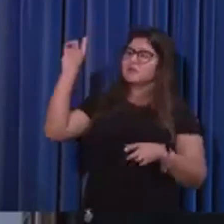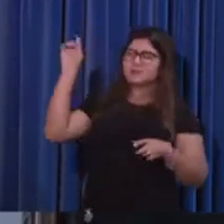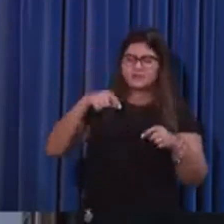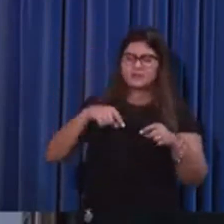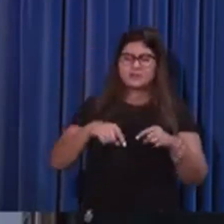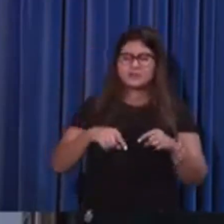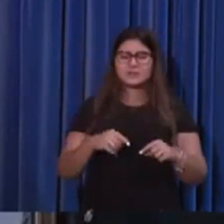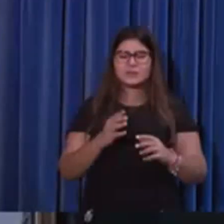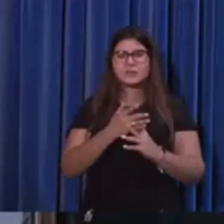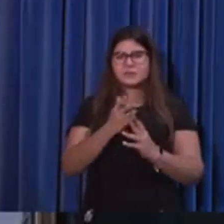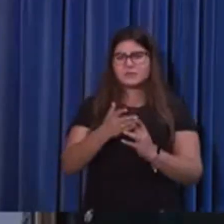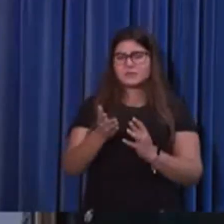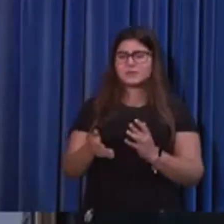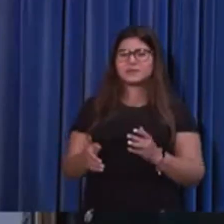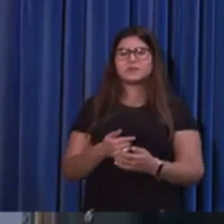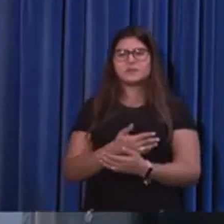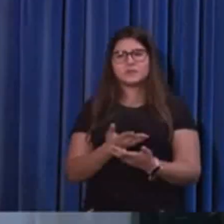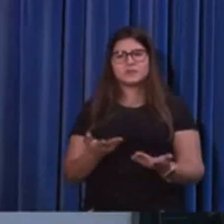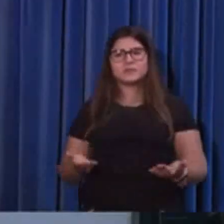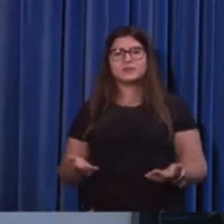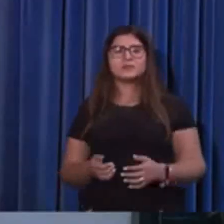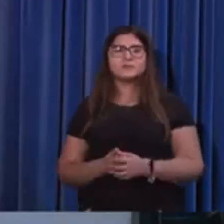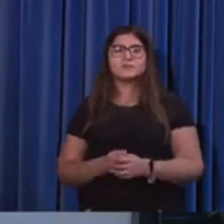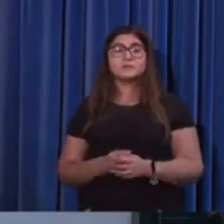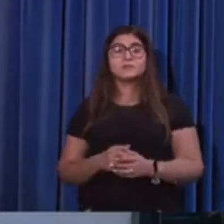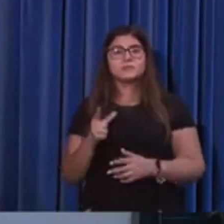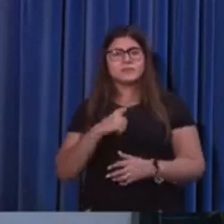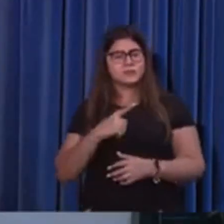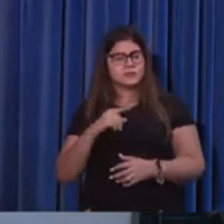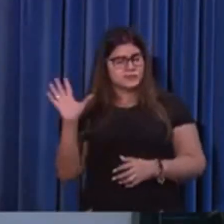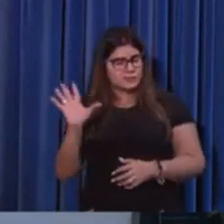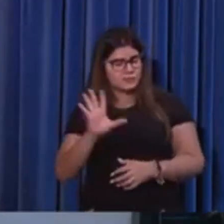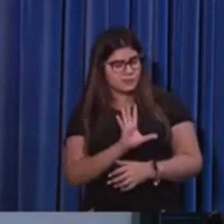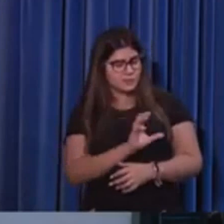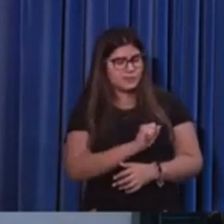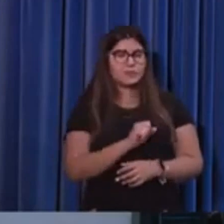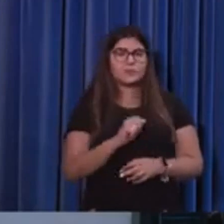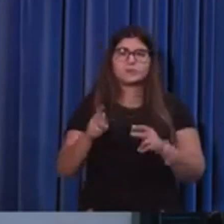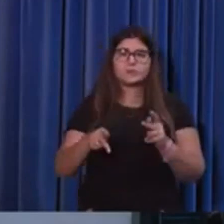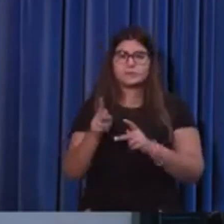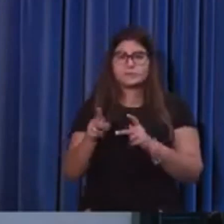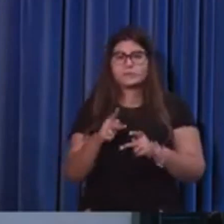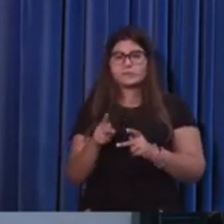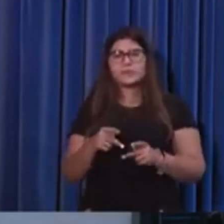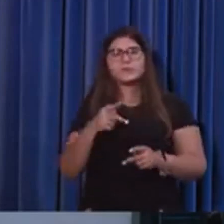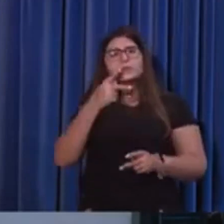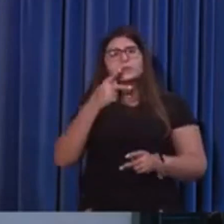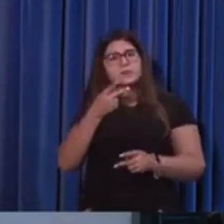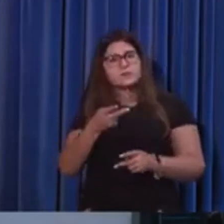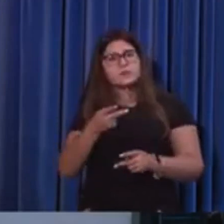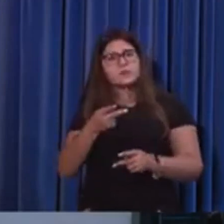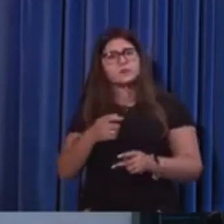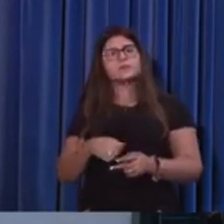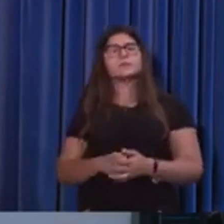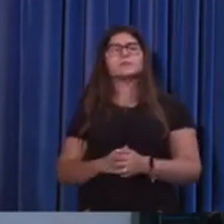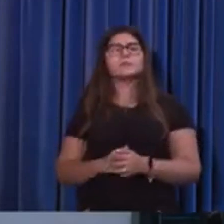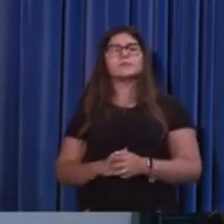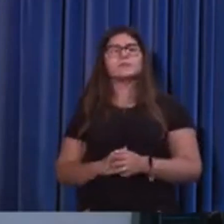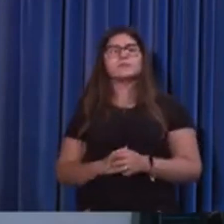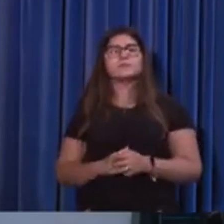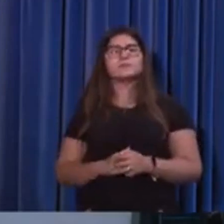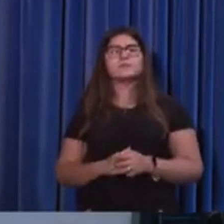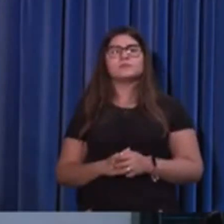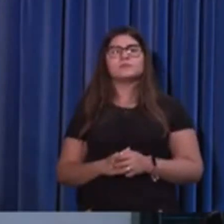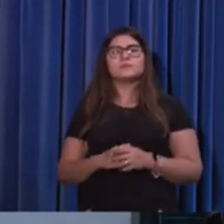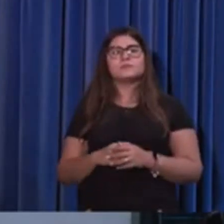Não, mas olha, quando a gente tem um amor por alguém, você pode dizer para a pessoa, você dizer em voz alta assim,